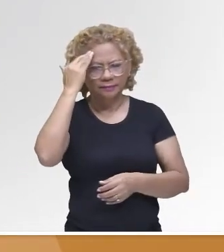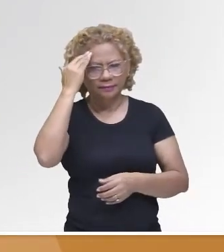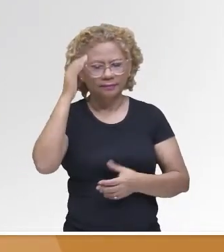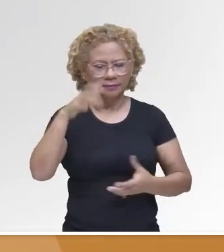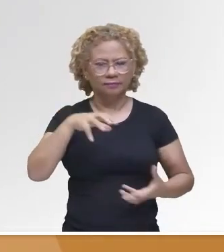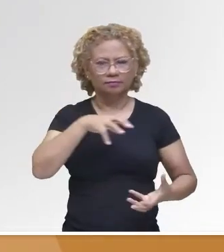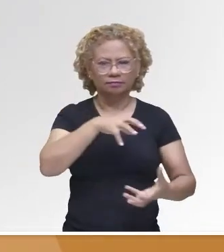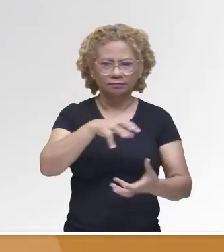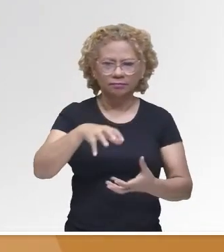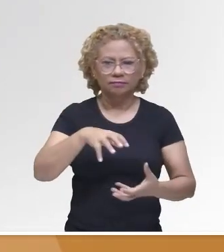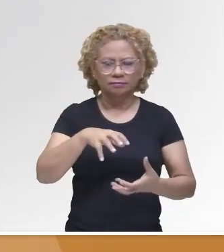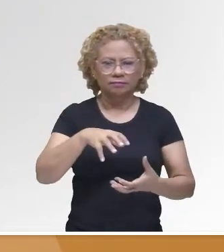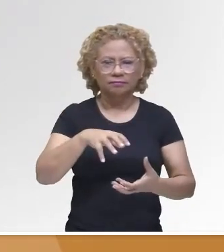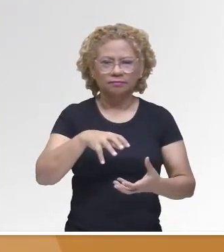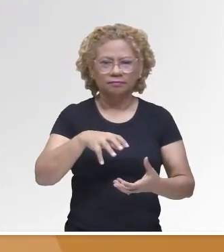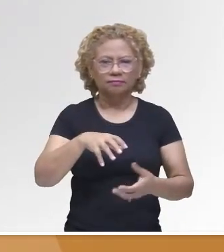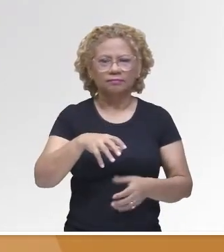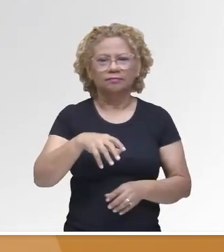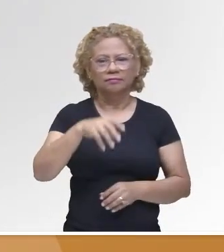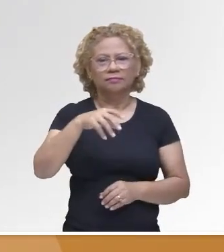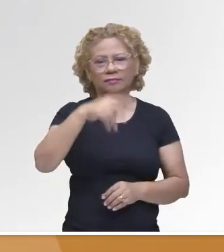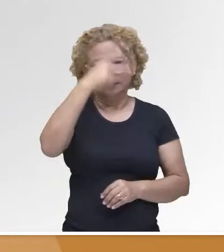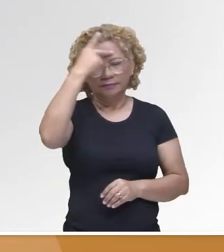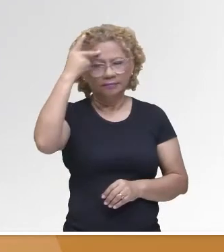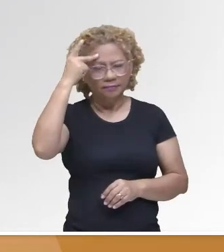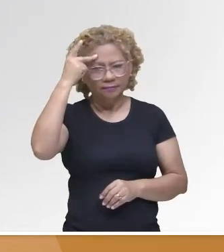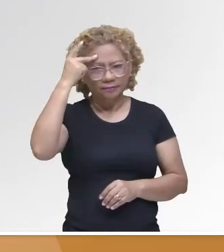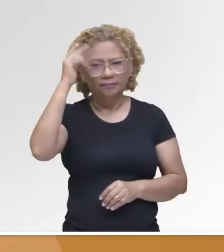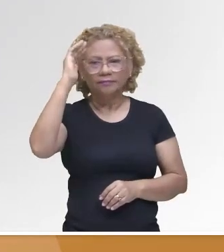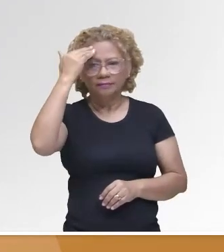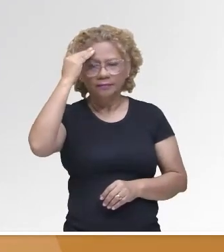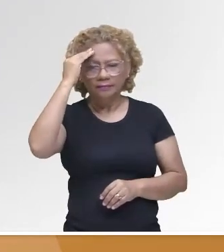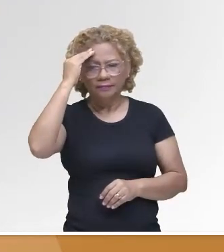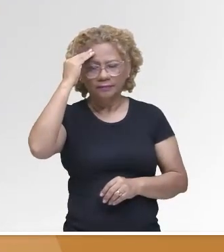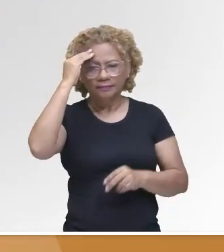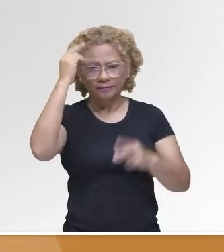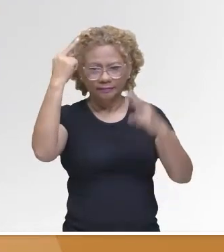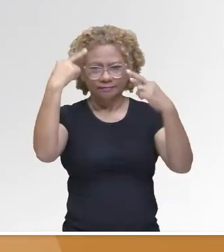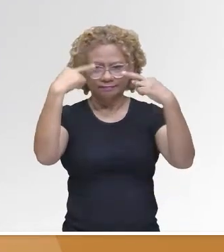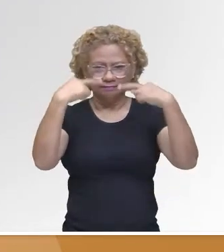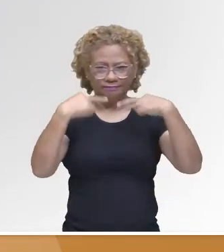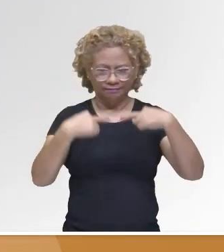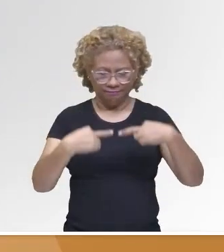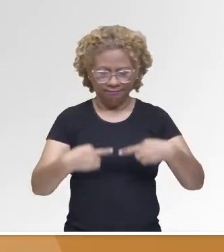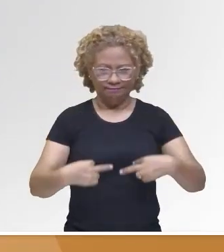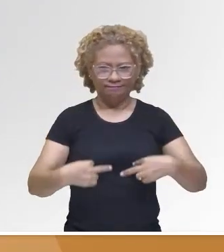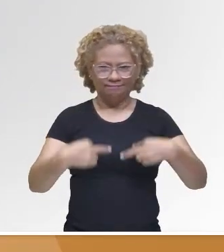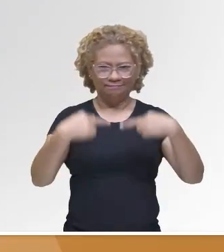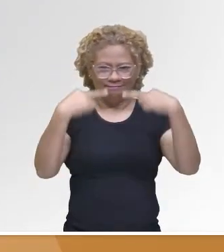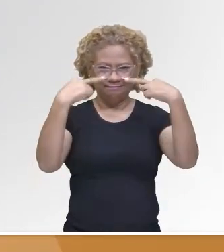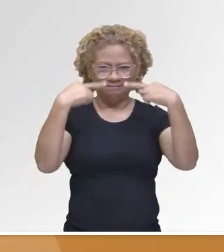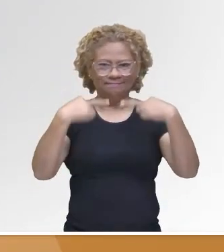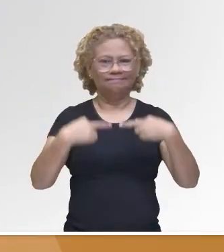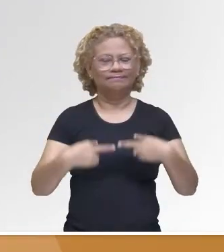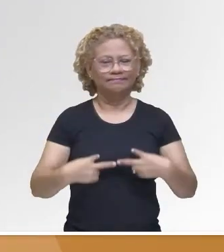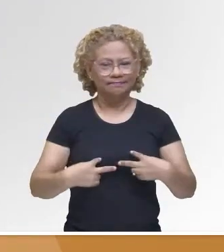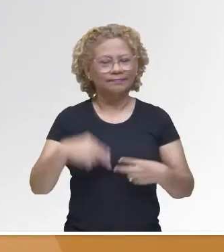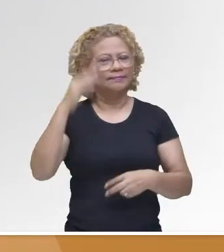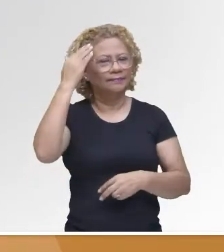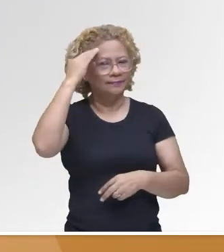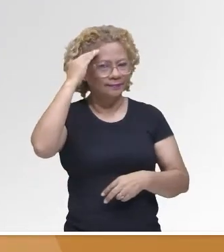também passa a compreender a si mesmo. Só que tem várias coisas que estão aí dentro,